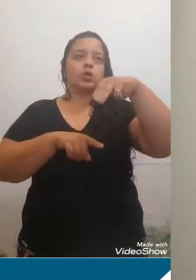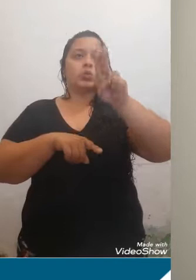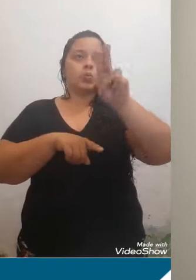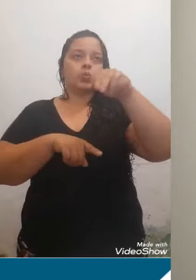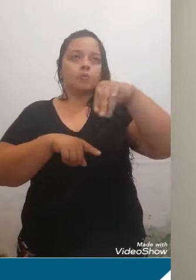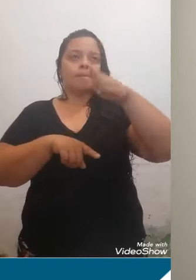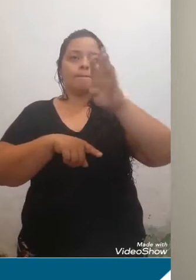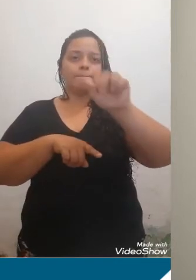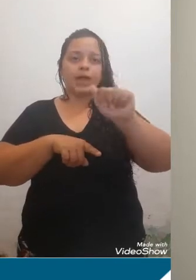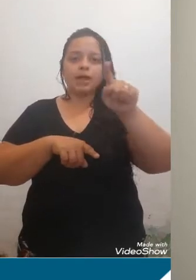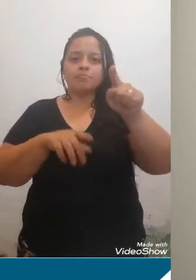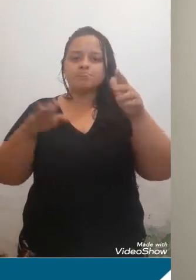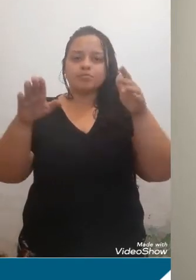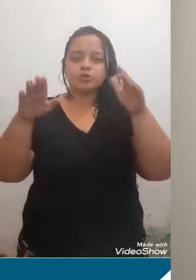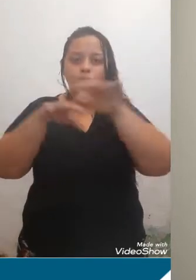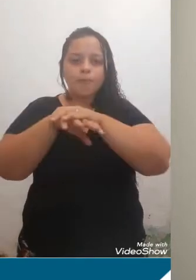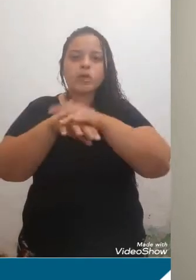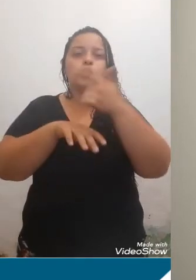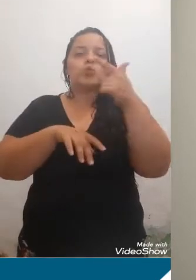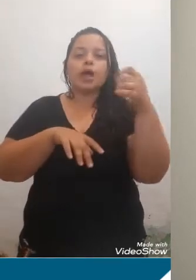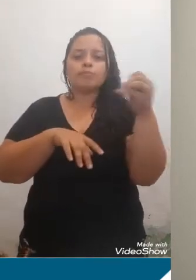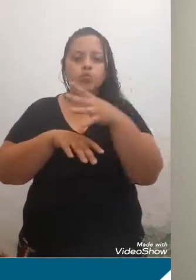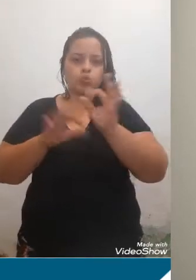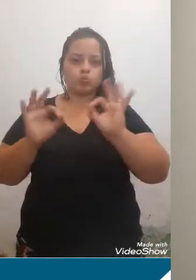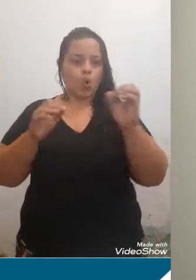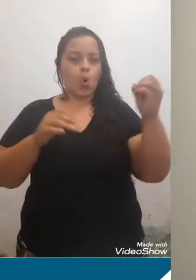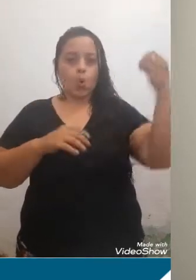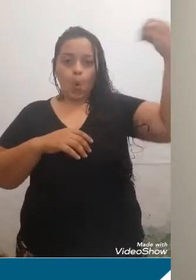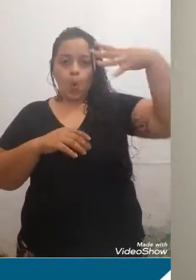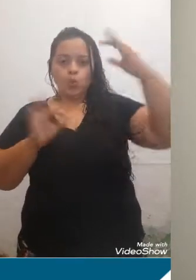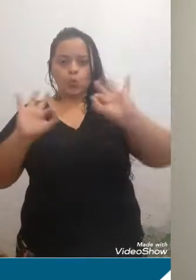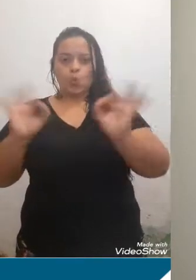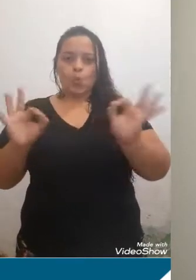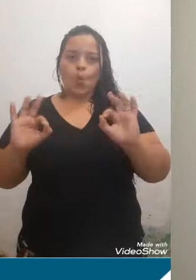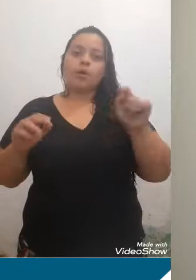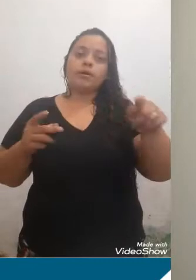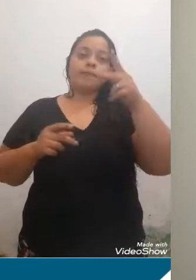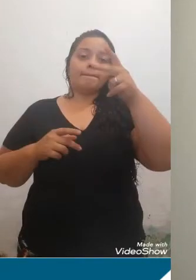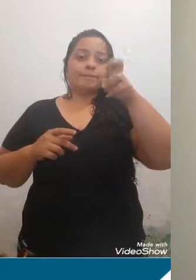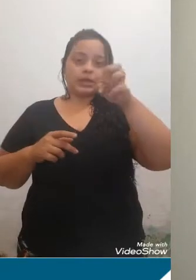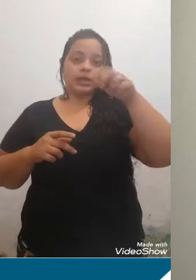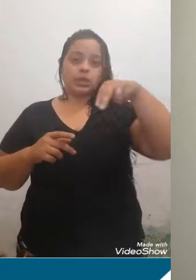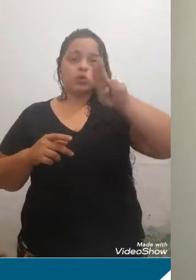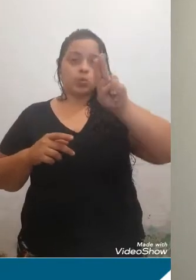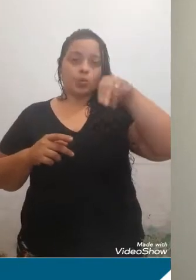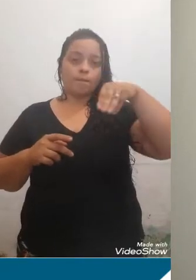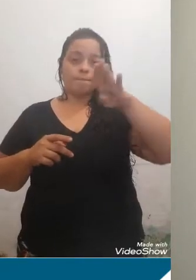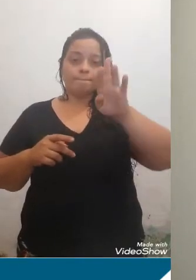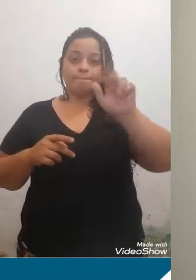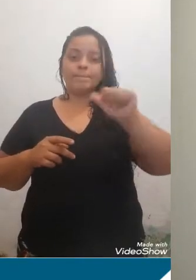penumbra. Sombra é uma região onde não há incidência de raios luminosos. Penumbra é região onde há uma